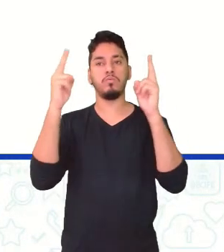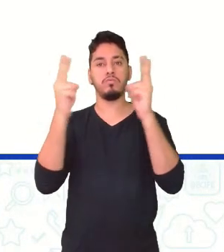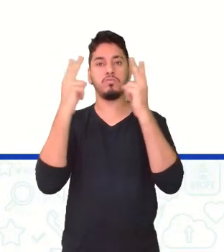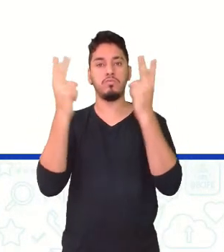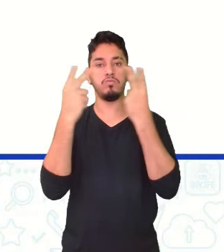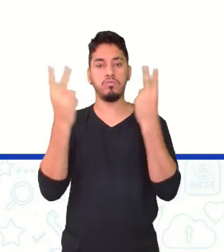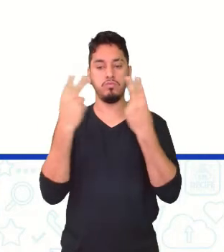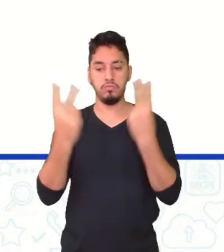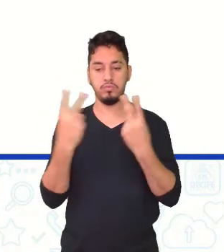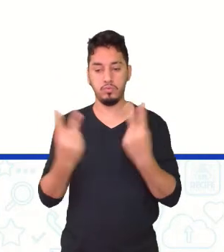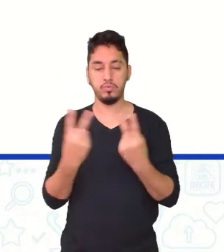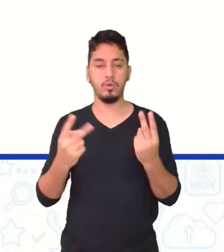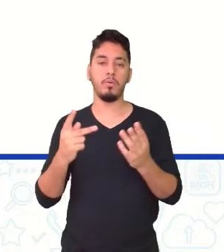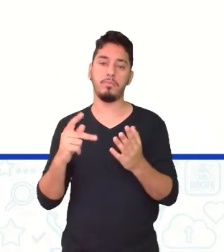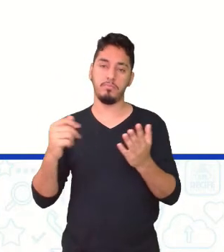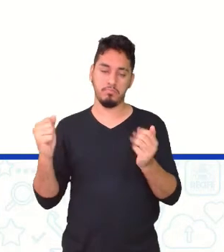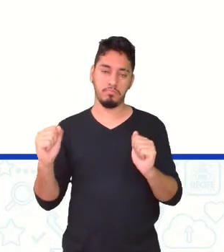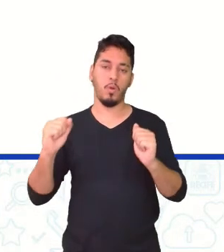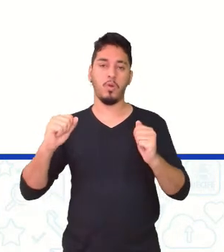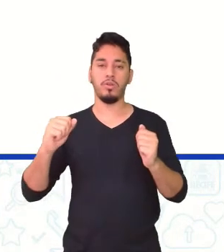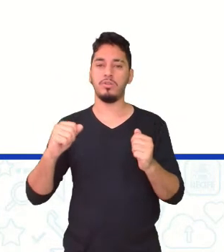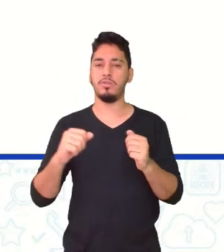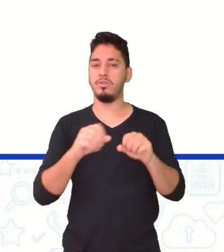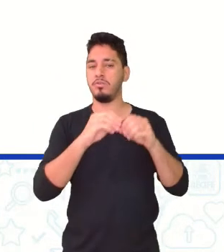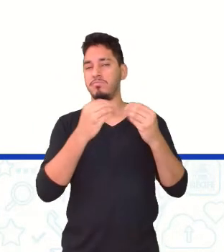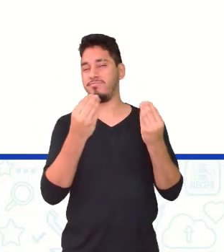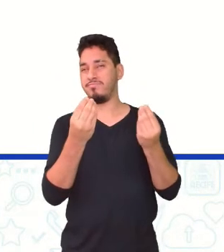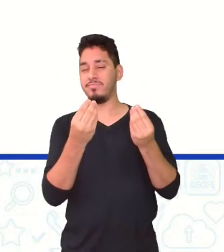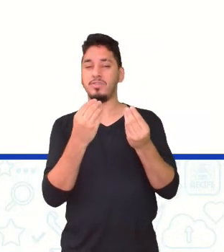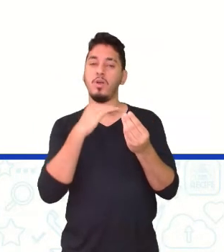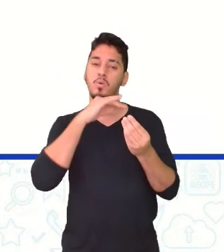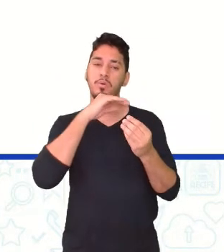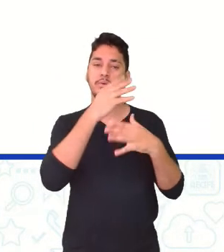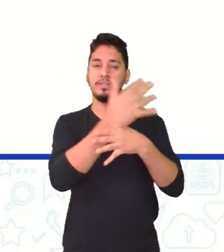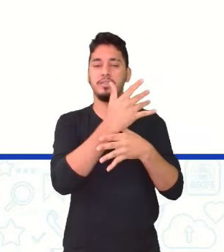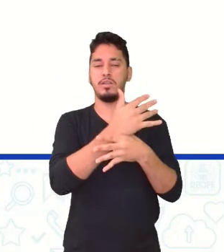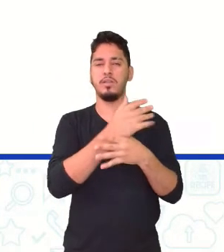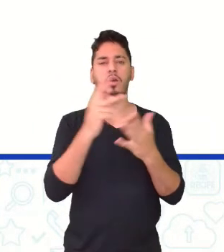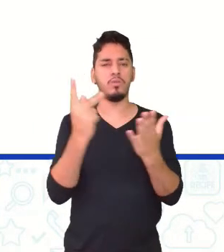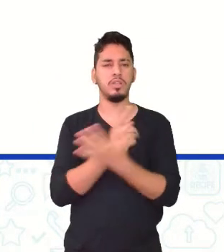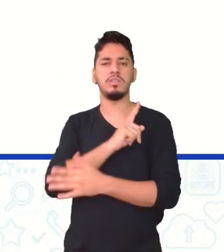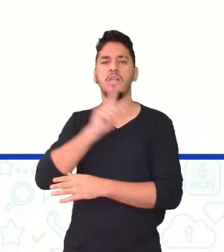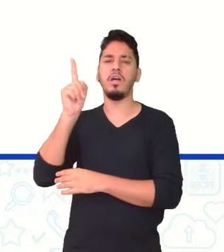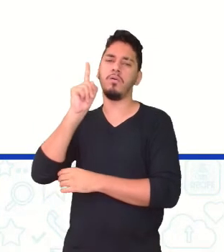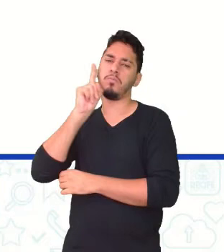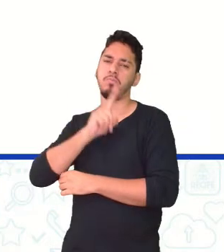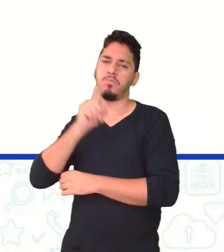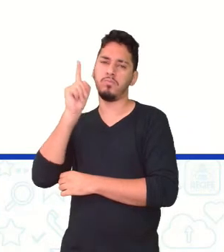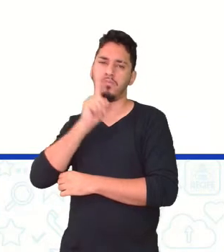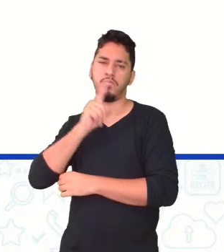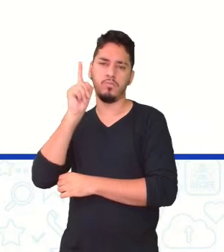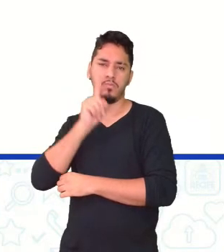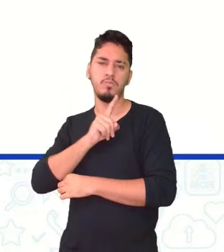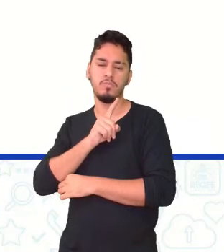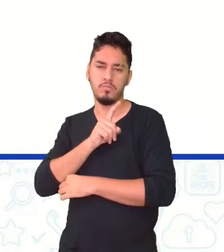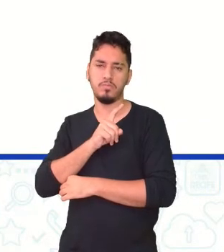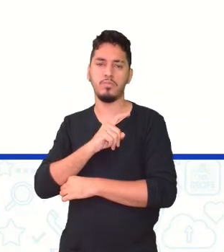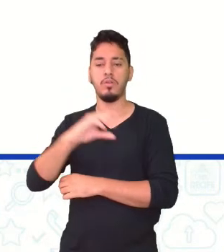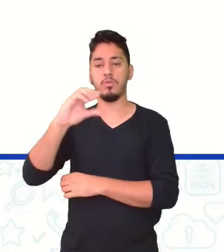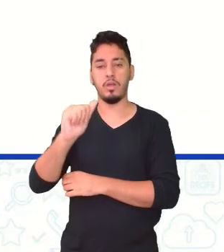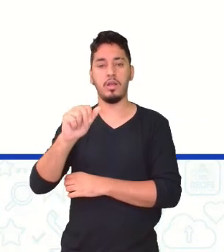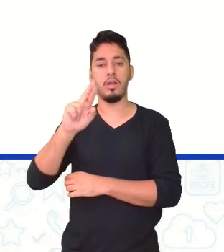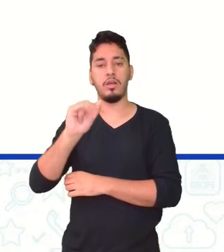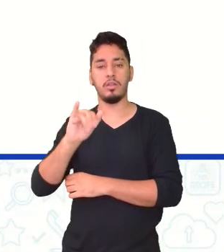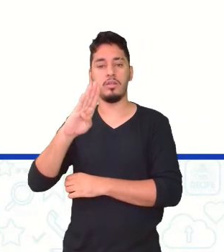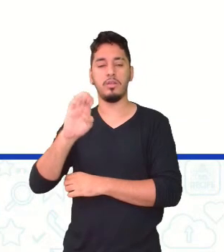arrasar as cidades, né? A gente vê bastante notícia nos Estados Unidos, né? Ocorrem muito desses fenômenos, né? No Caribe também.